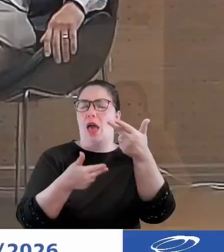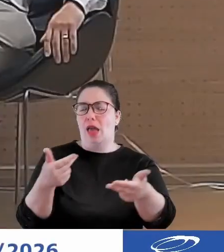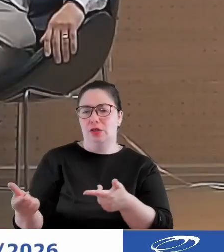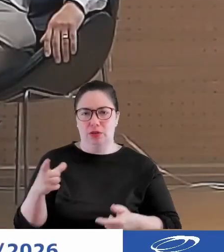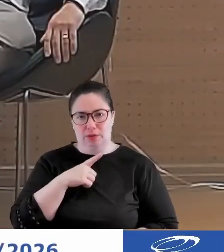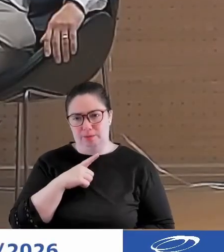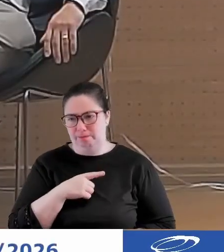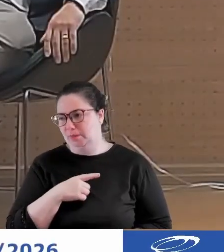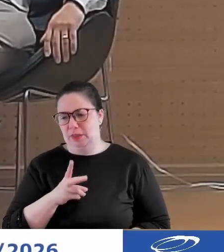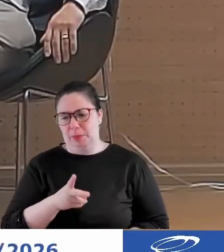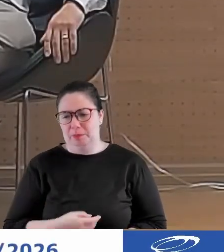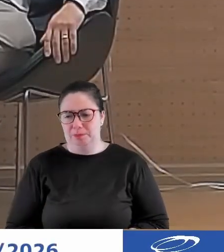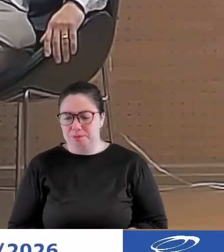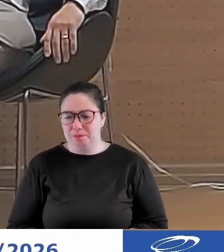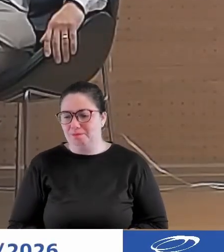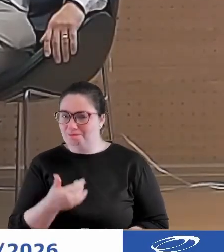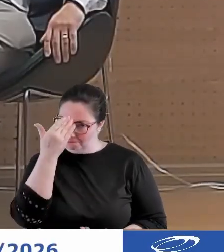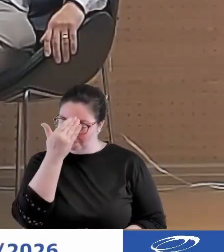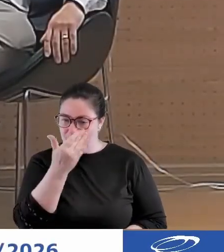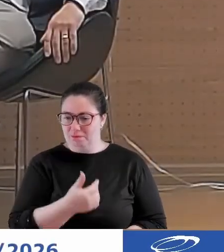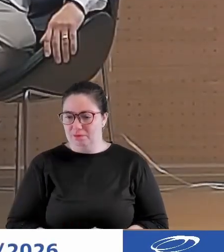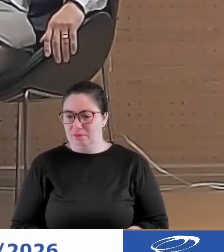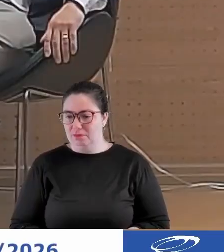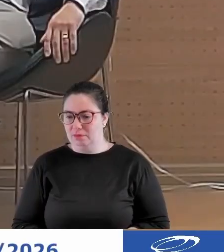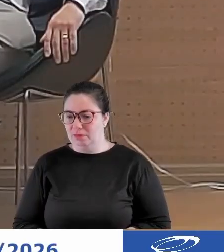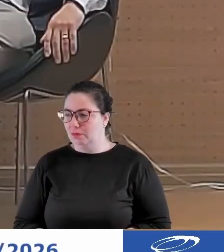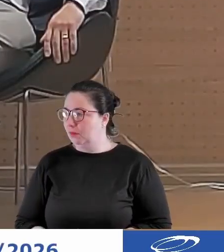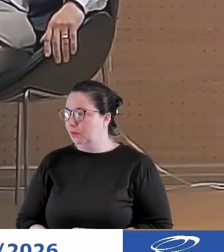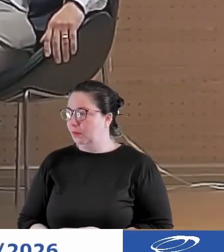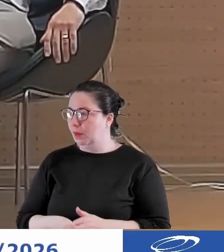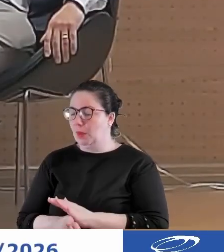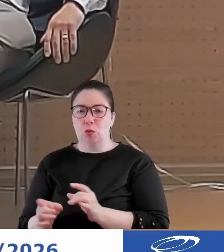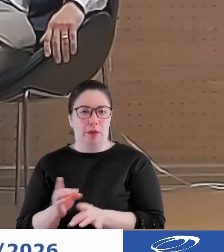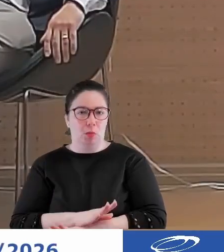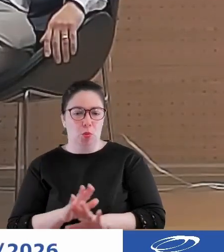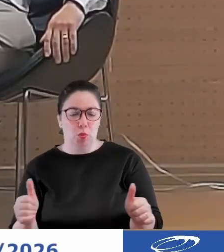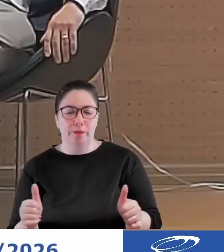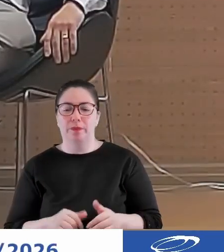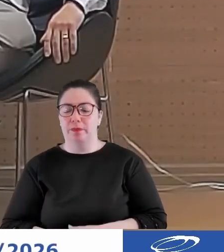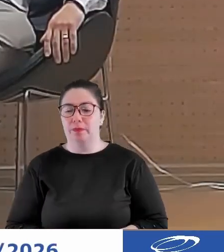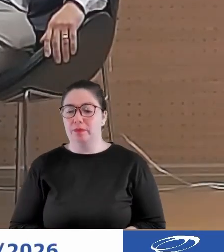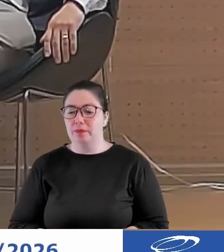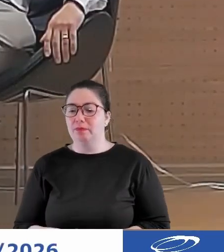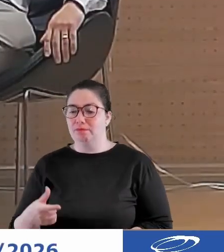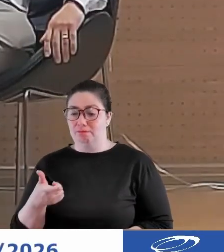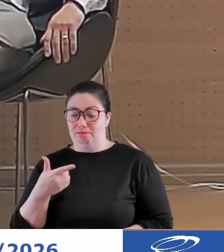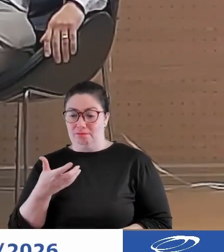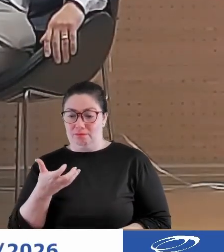Tá ótimo, obrigada, Nelson. Mais alguma pergunta no chat, Carol? Não? Tá ótimo. Eu queria fazer alguma pergunta aqui